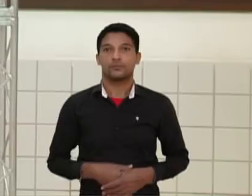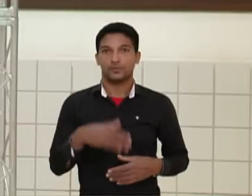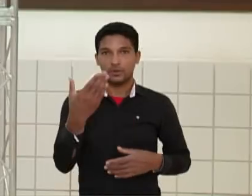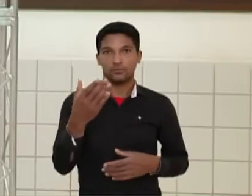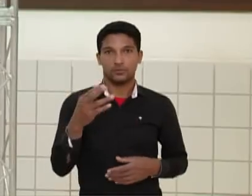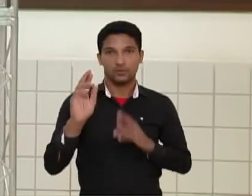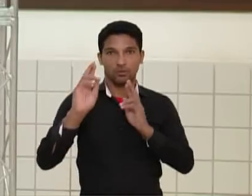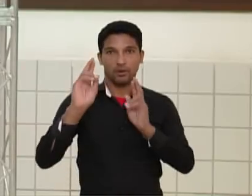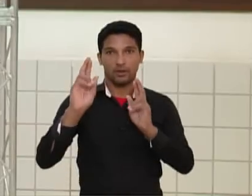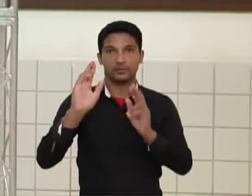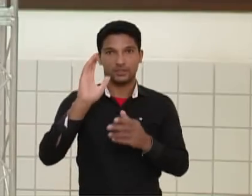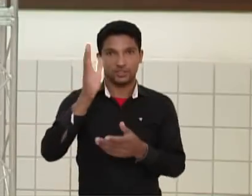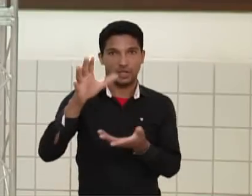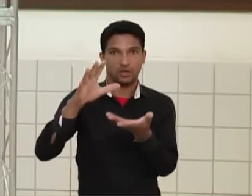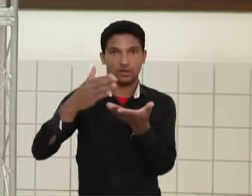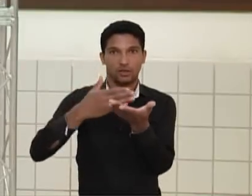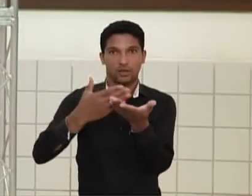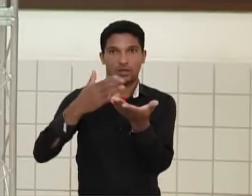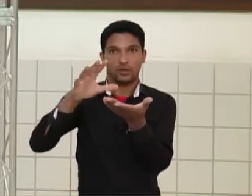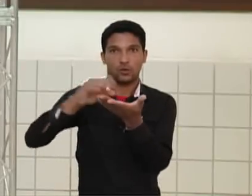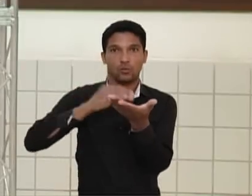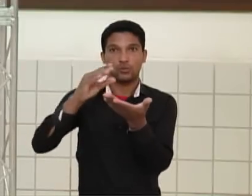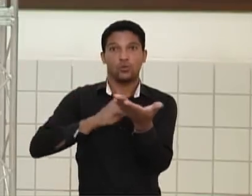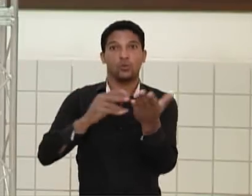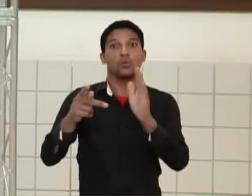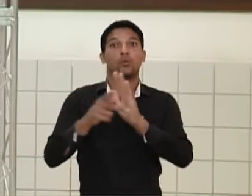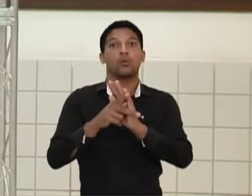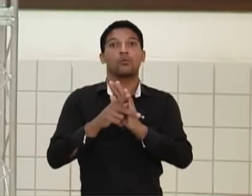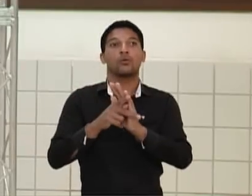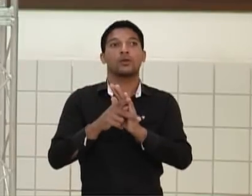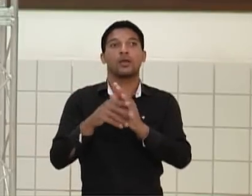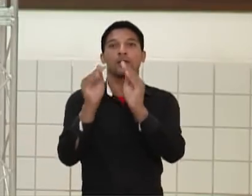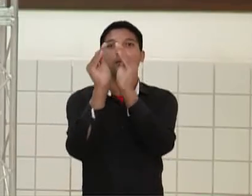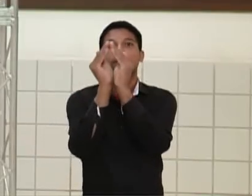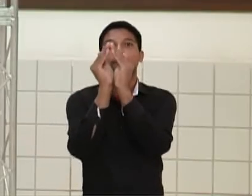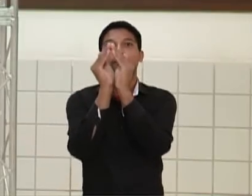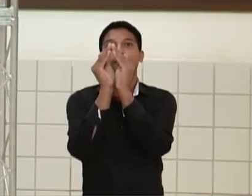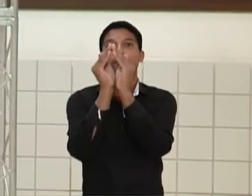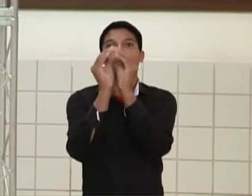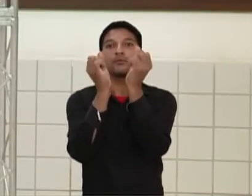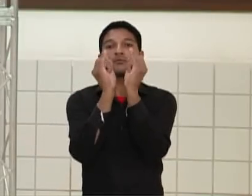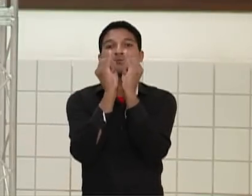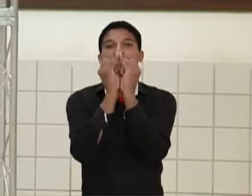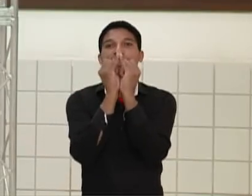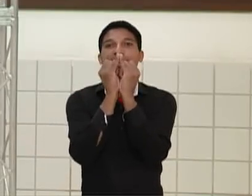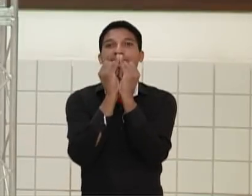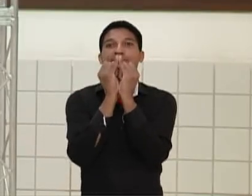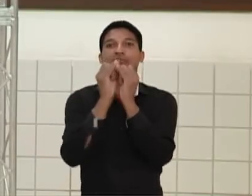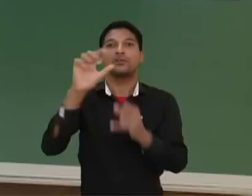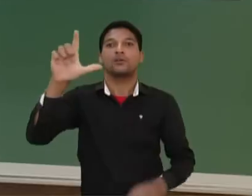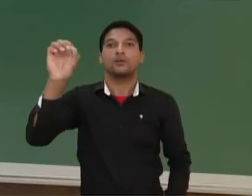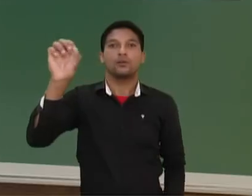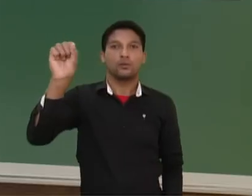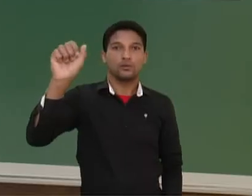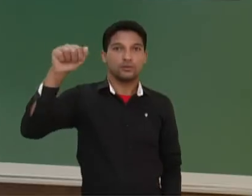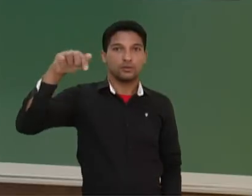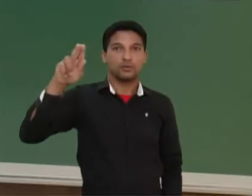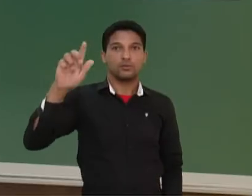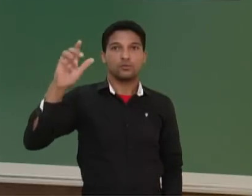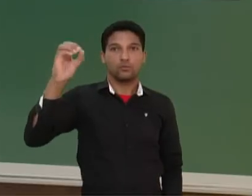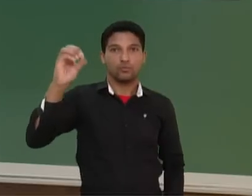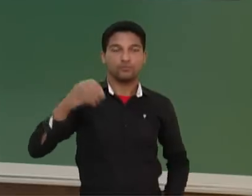Espero que você tenha anotado direitinho ali a definição de losango, tá? Agora nós vamos dar continuidade, então, ao que nós estamos conversando.